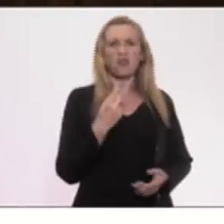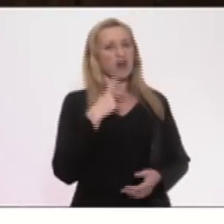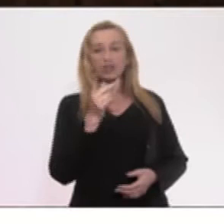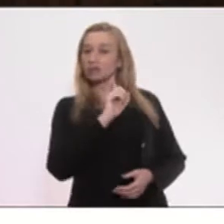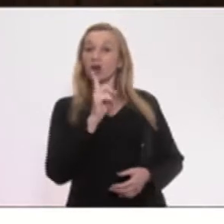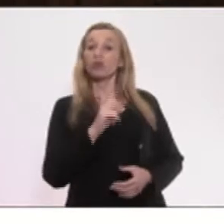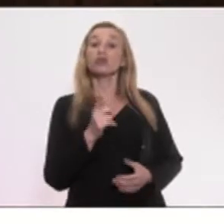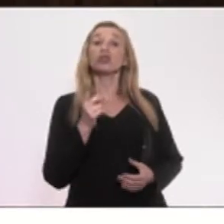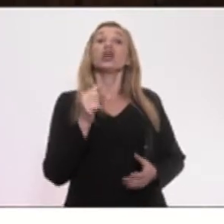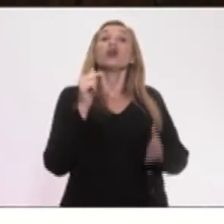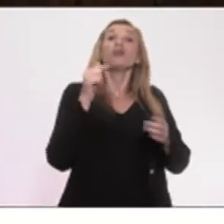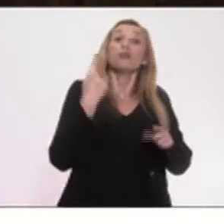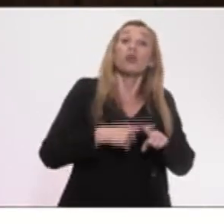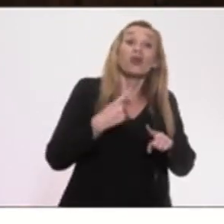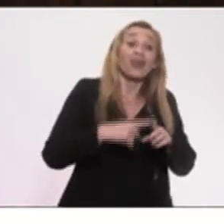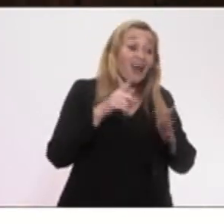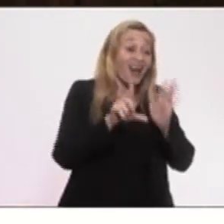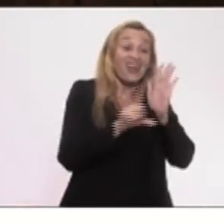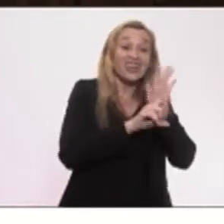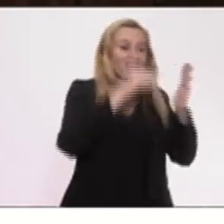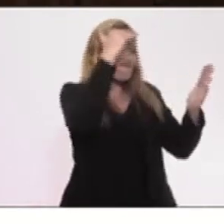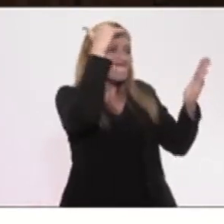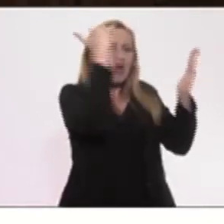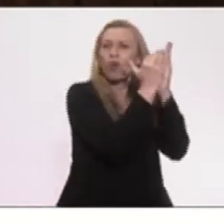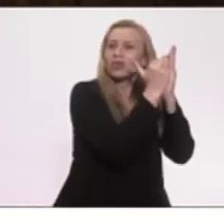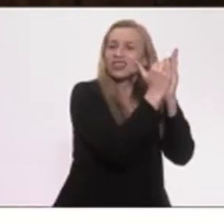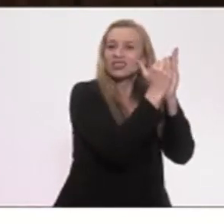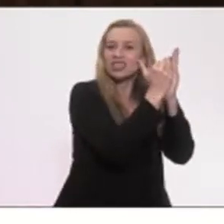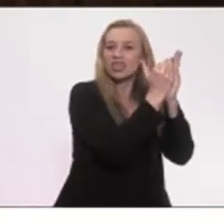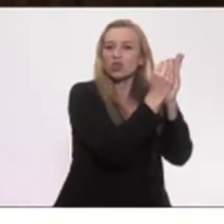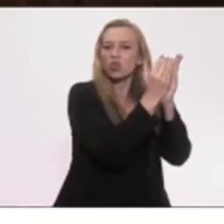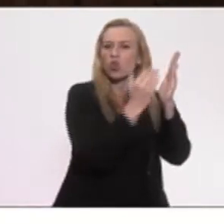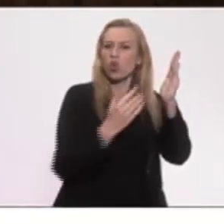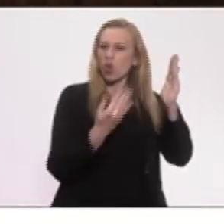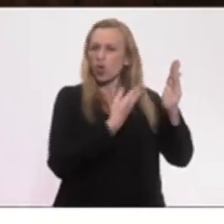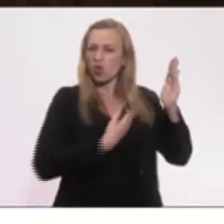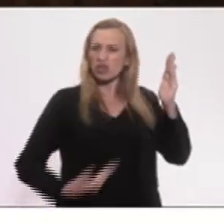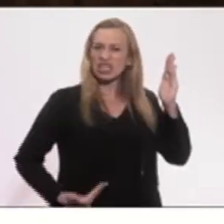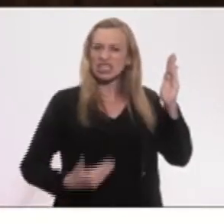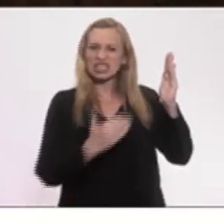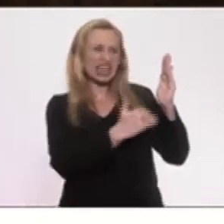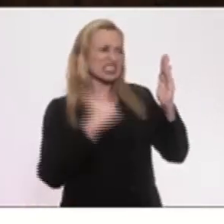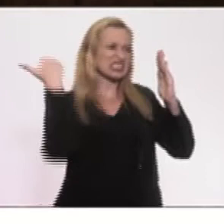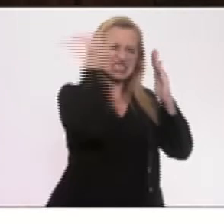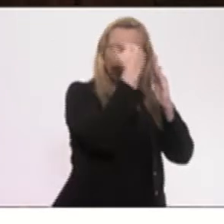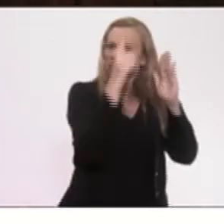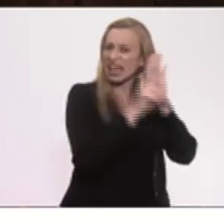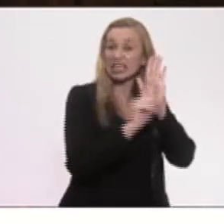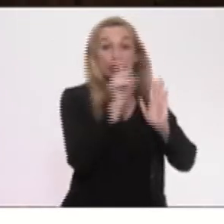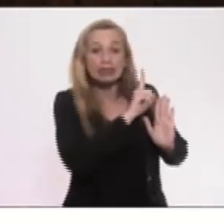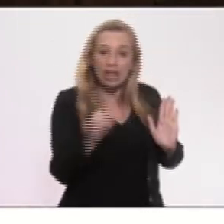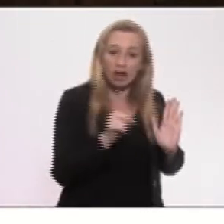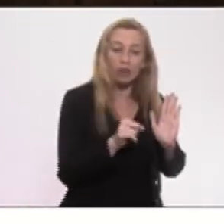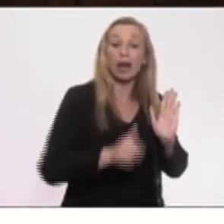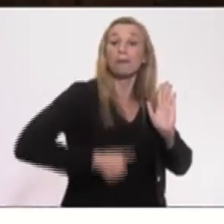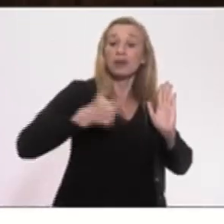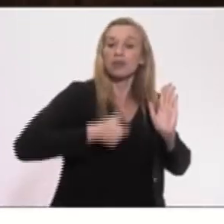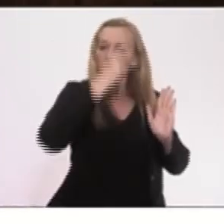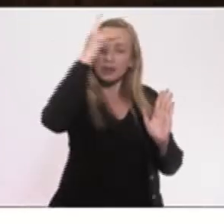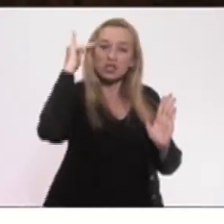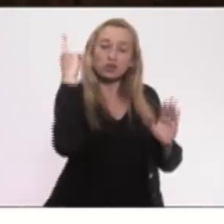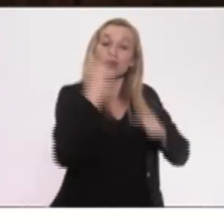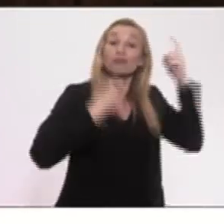que reconhecer que é o que manda a lei. O governador não está acima da lei. O governador deveria ser a primeira pessoa nesse Estado